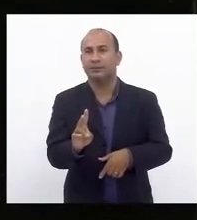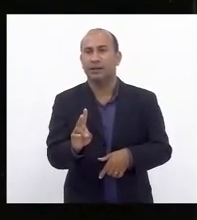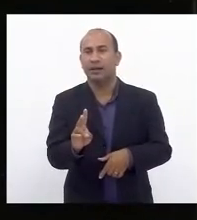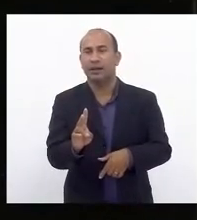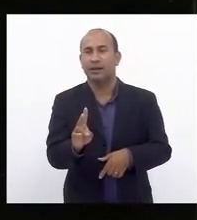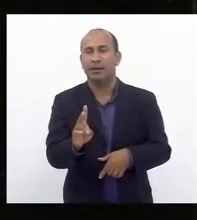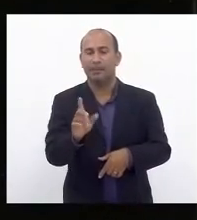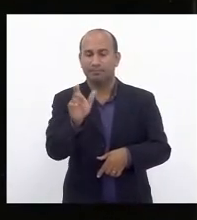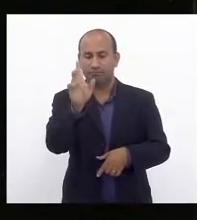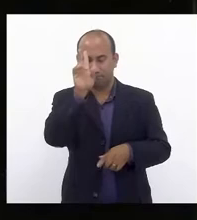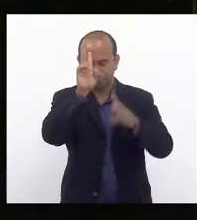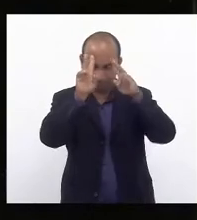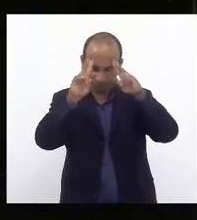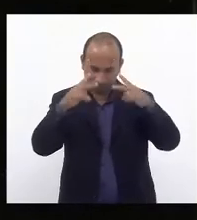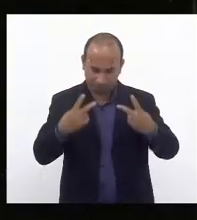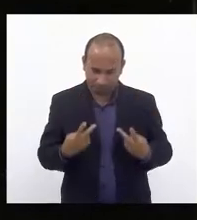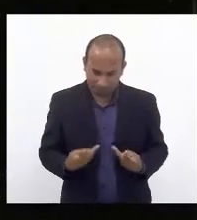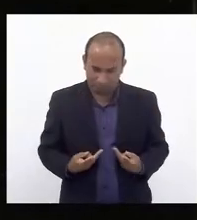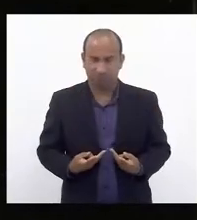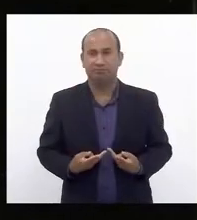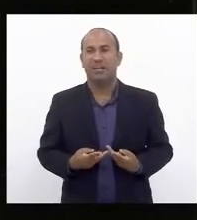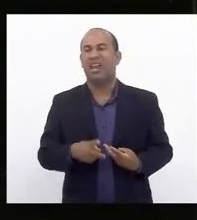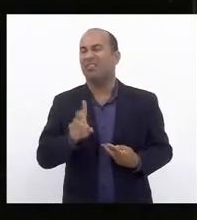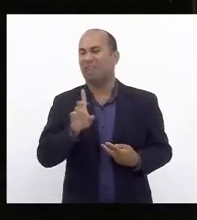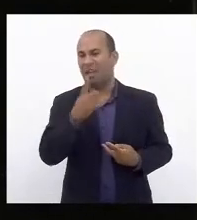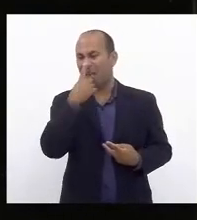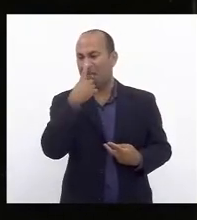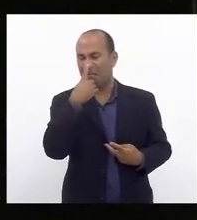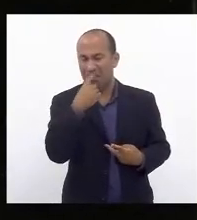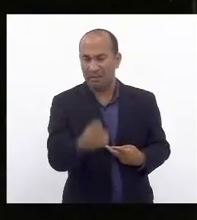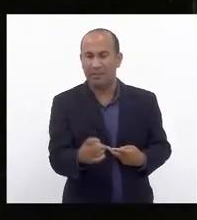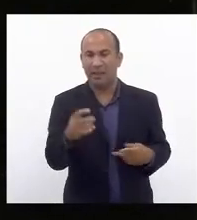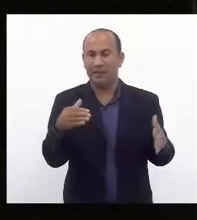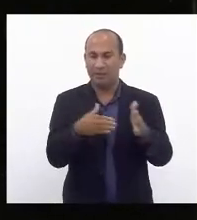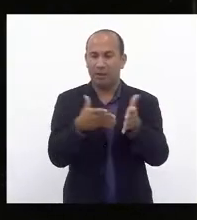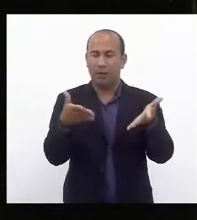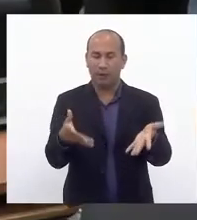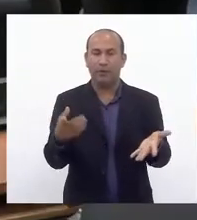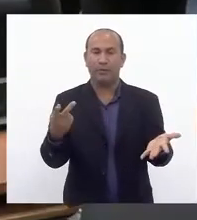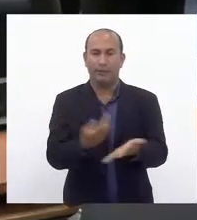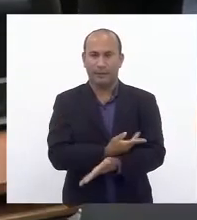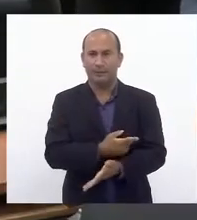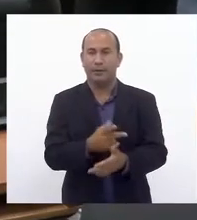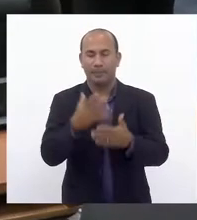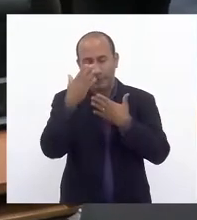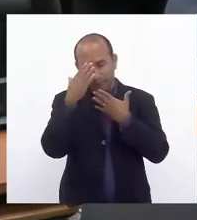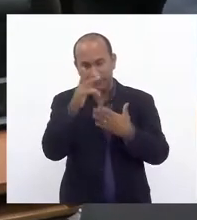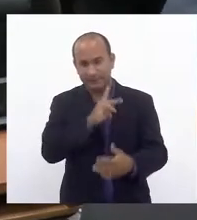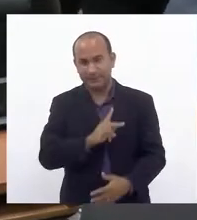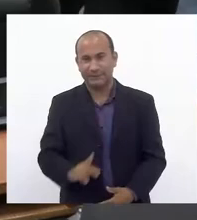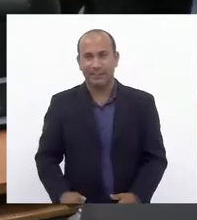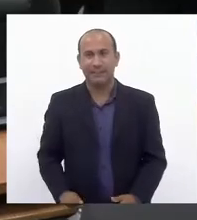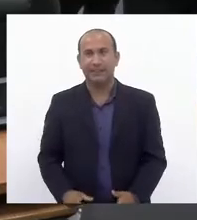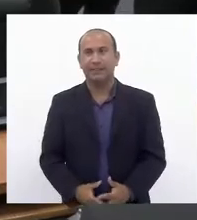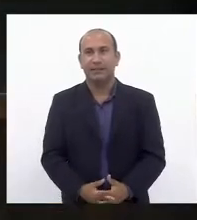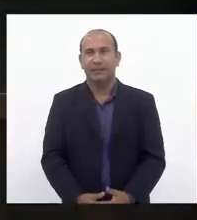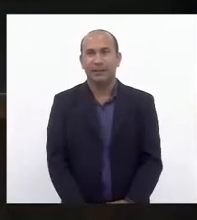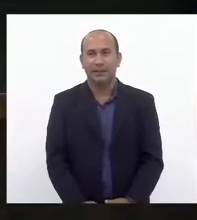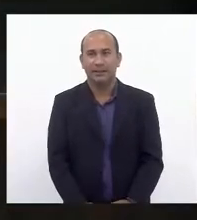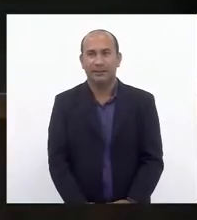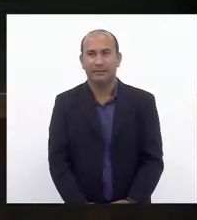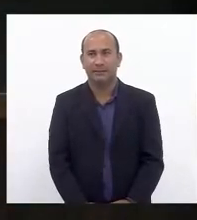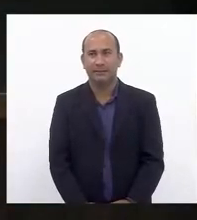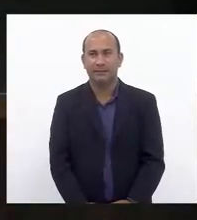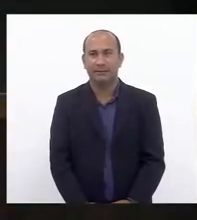como seres humanos e não como lixo que até agora são vistos. Muito obrigada, presidente. Obrigada,